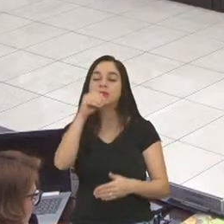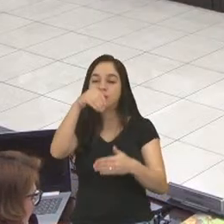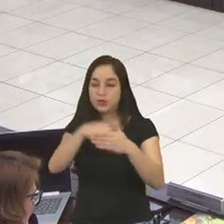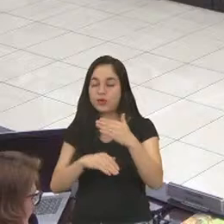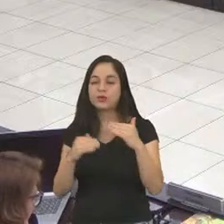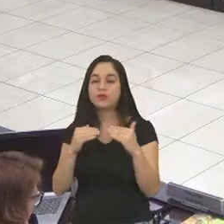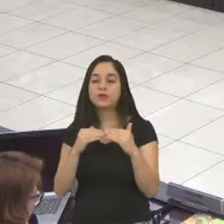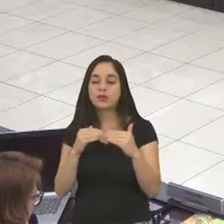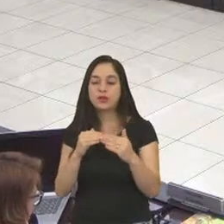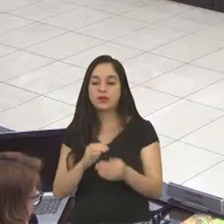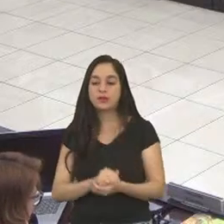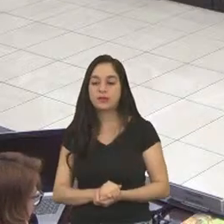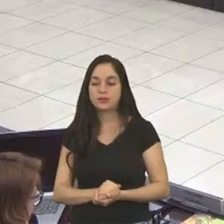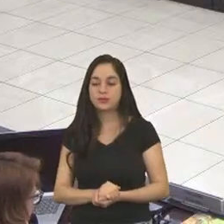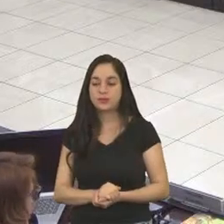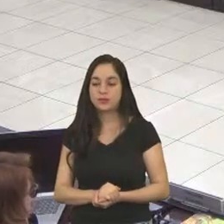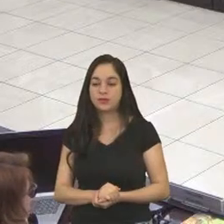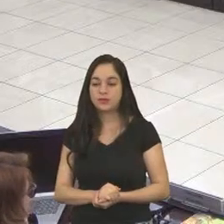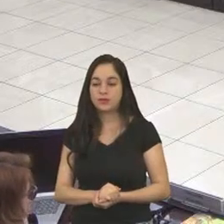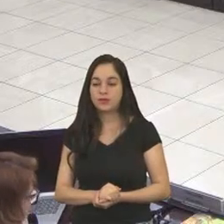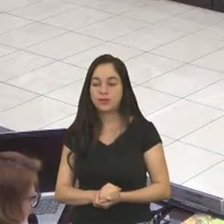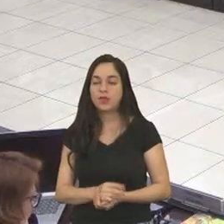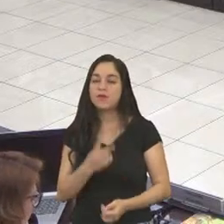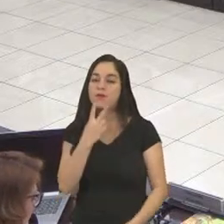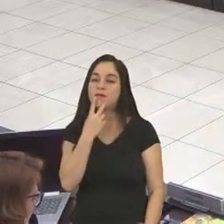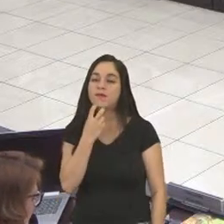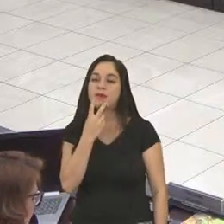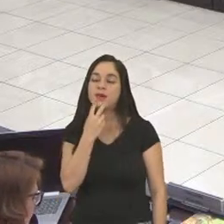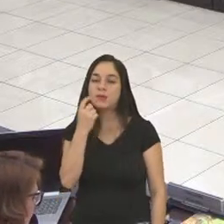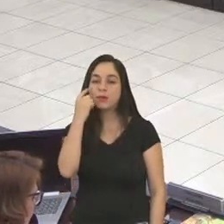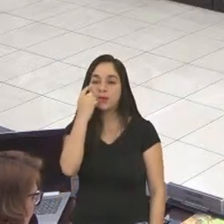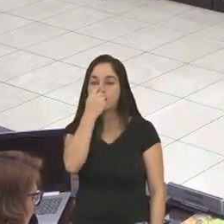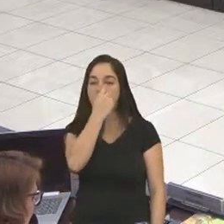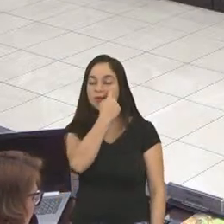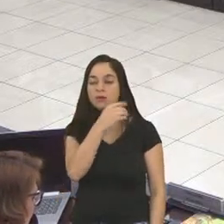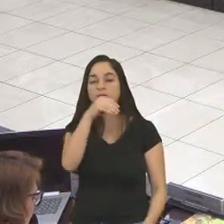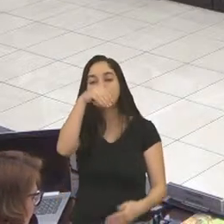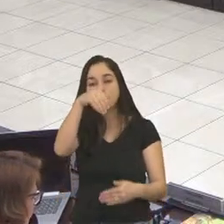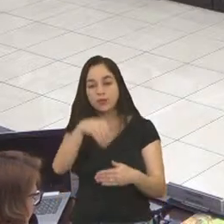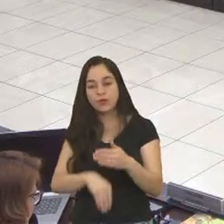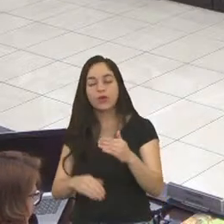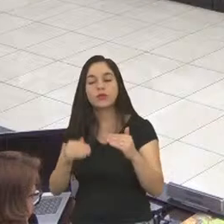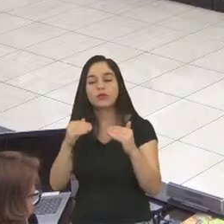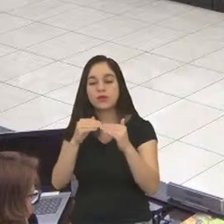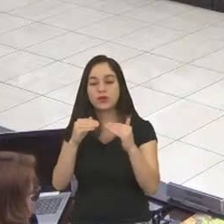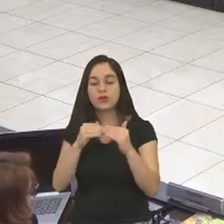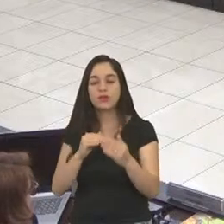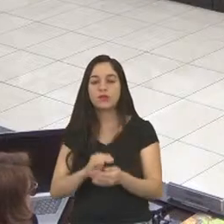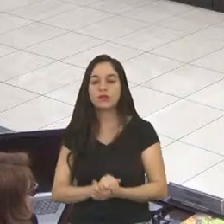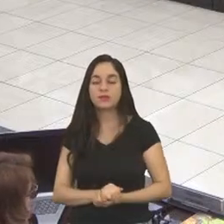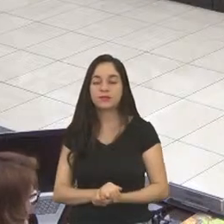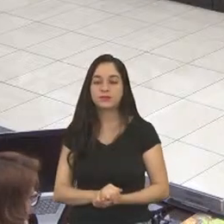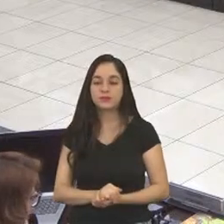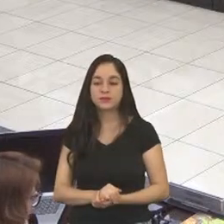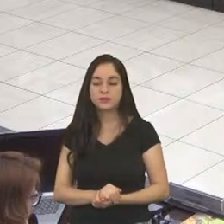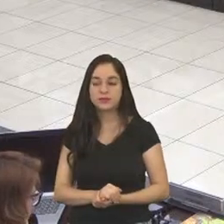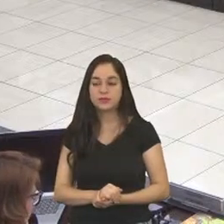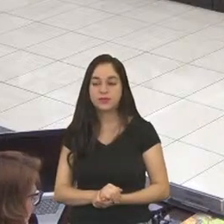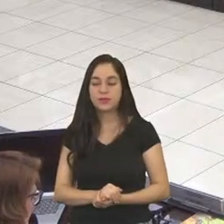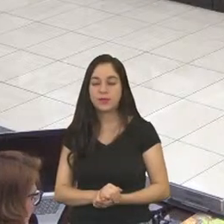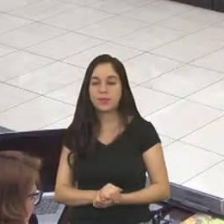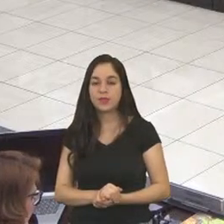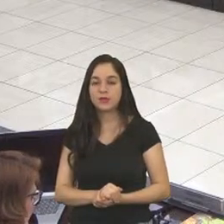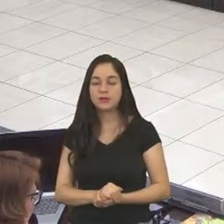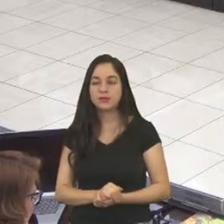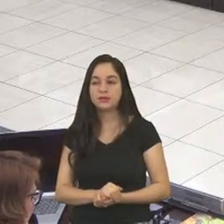Favorável. Como vota o vereador Valmir, do Parque Meia Lua? Meu voto é favorável. Como vota o vereador